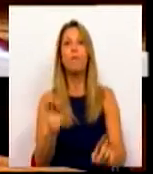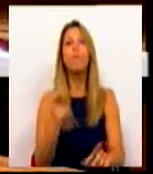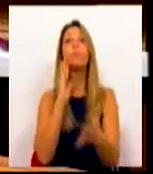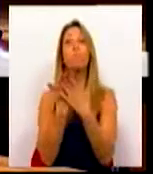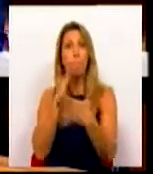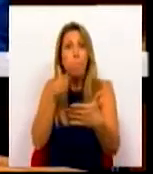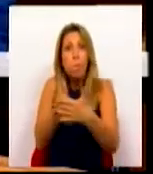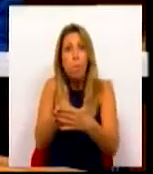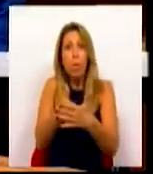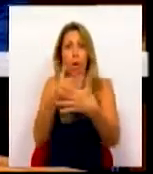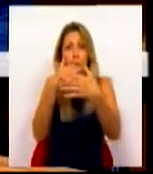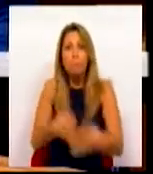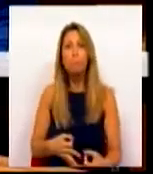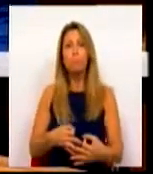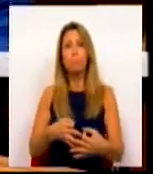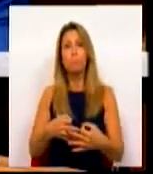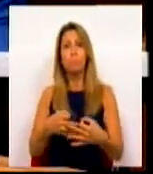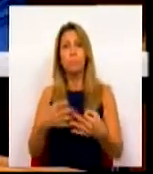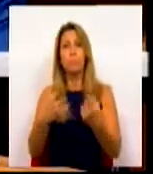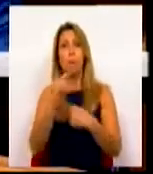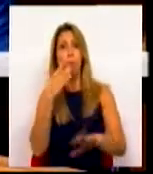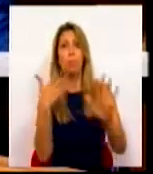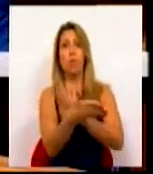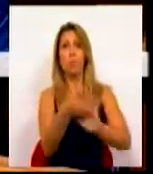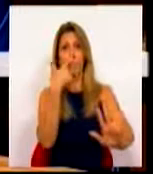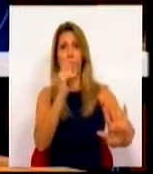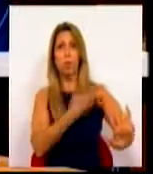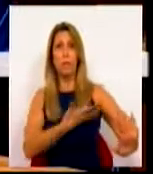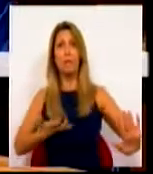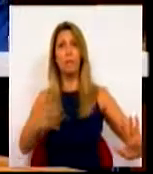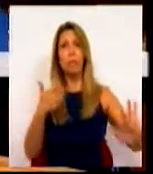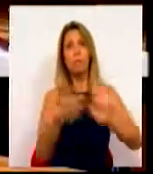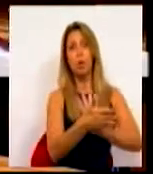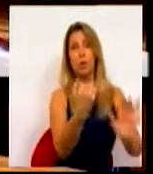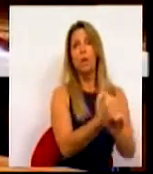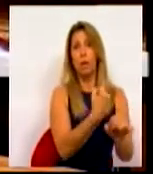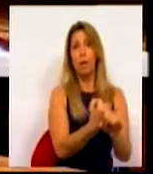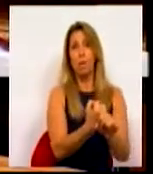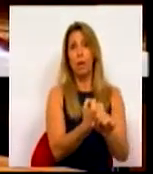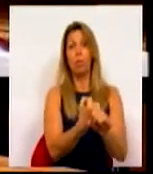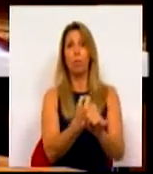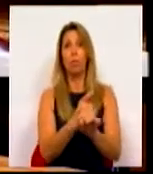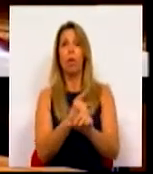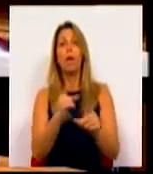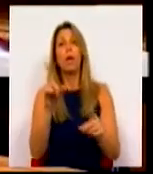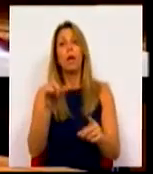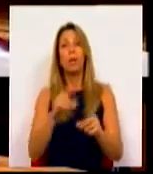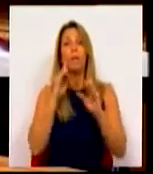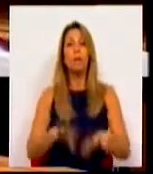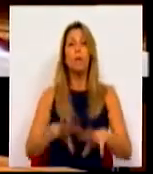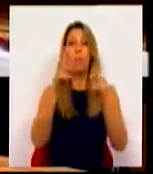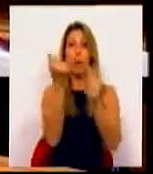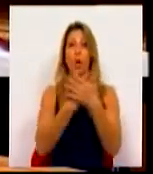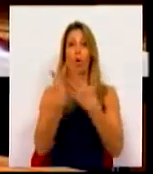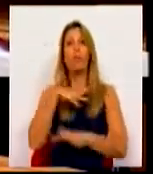como um sério bloqueio à absorção de desempregados e ao desenvolvimento da economia nacional. E também uma palavra especial